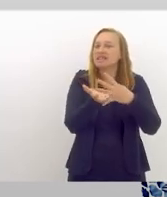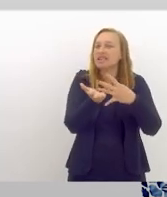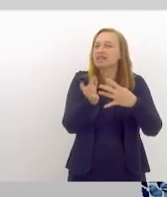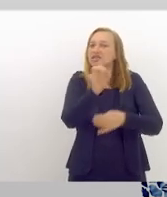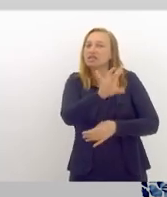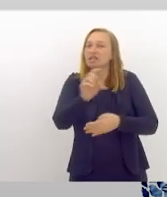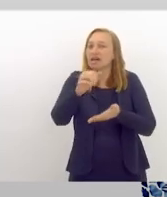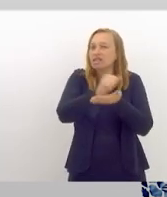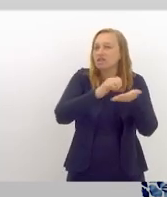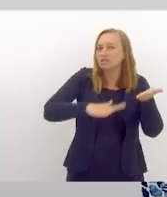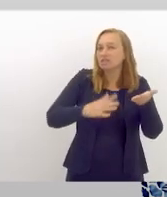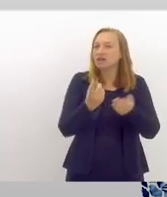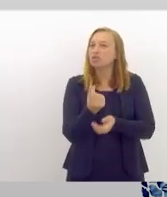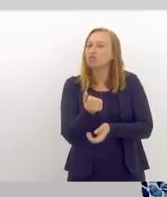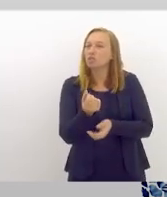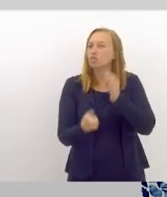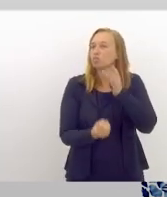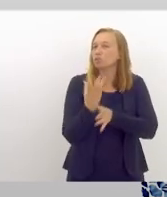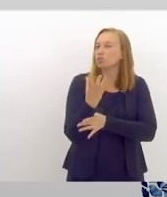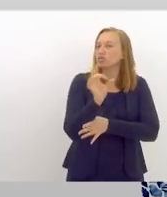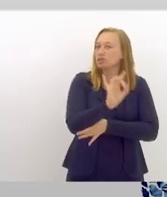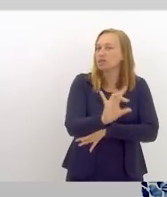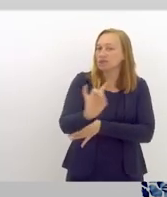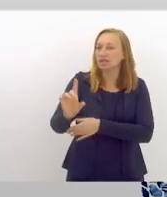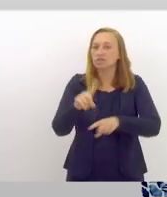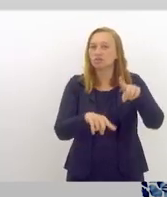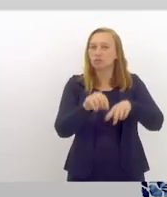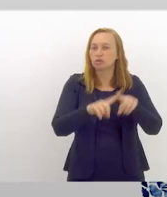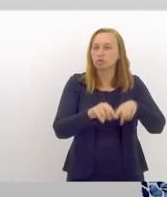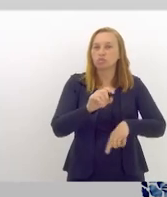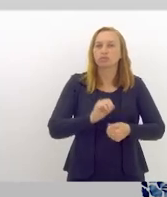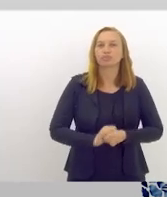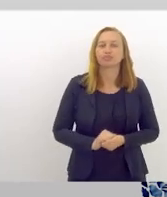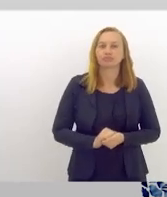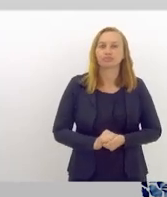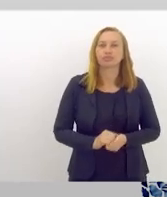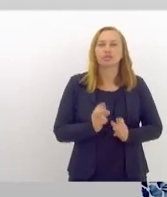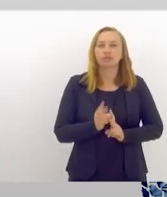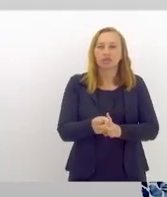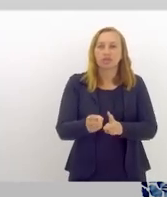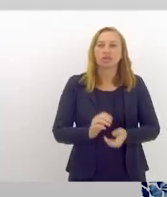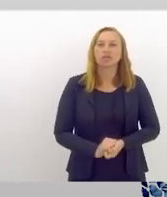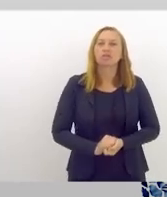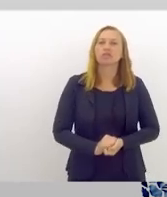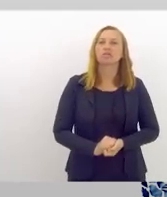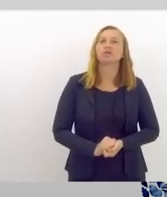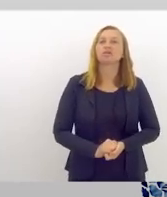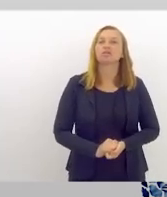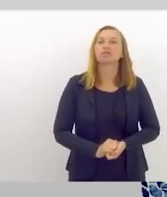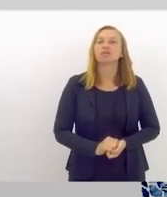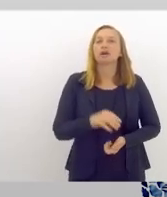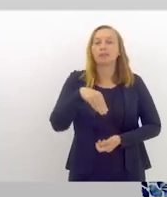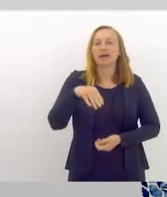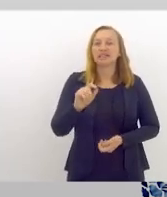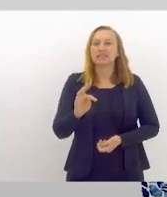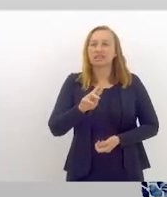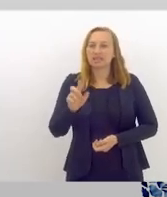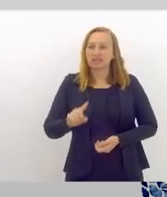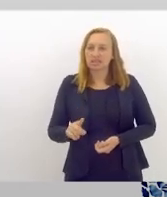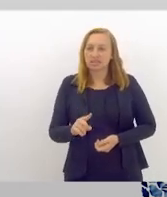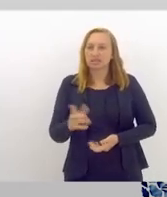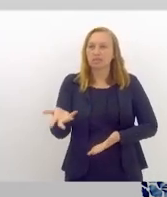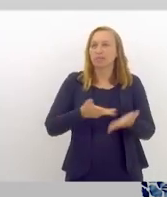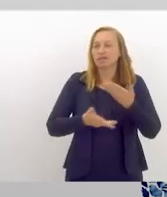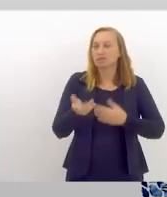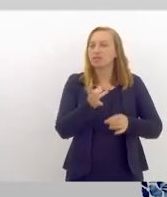atividade no valor da produção de cada de cada um dos produtos né seguindo finalmente das matri dessa Matriz de participação de